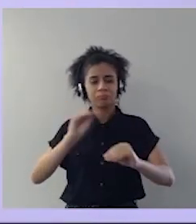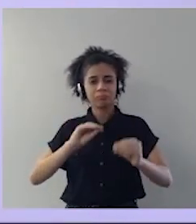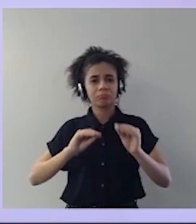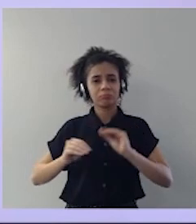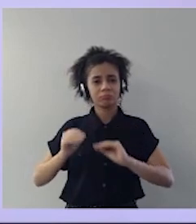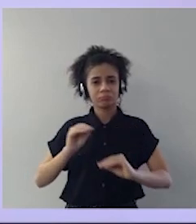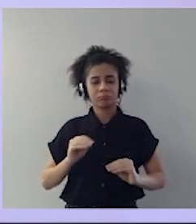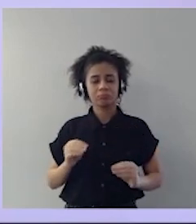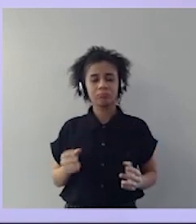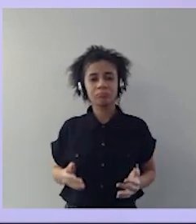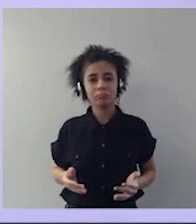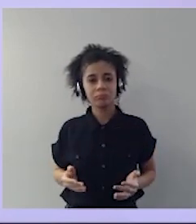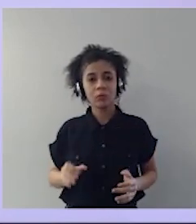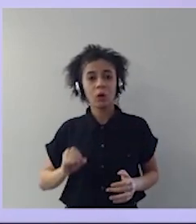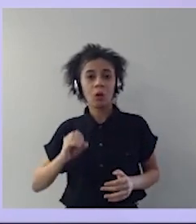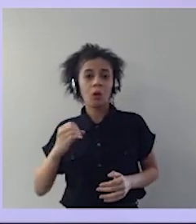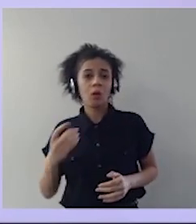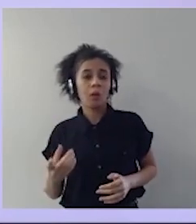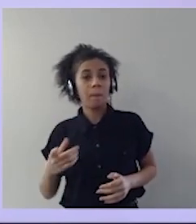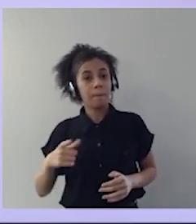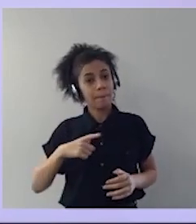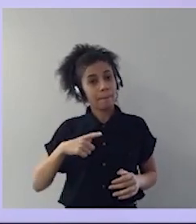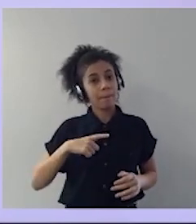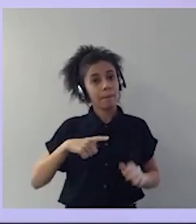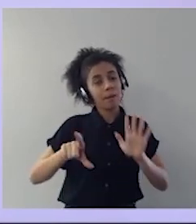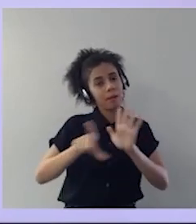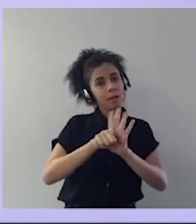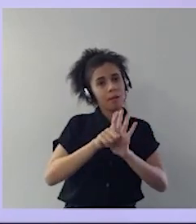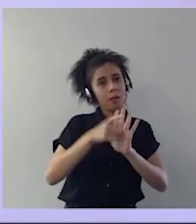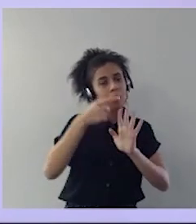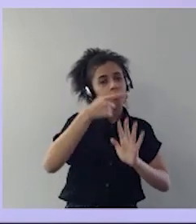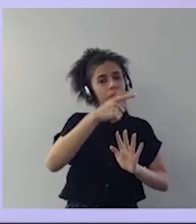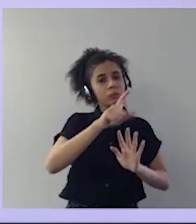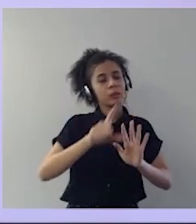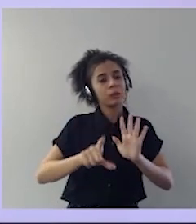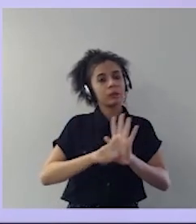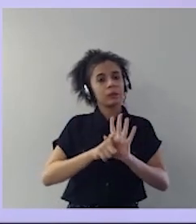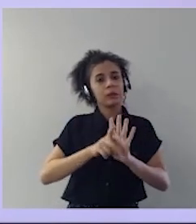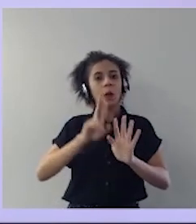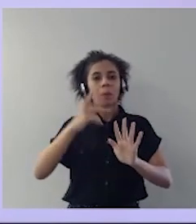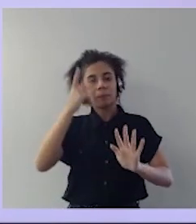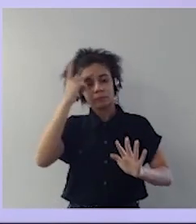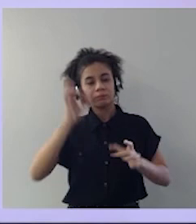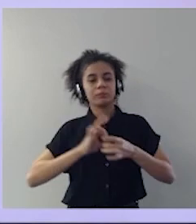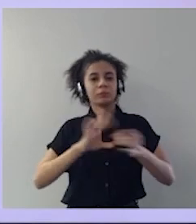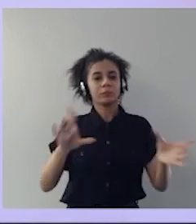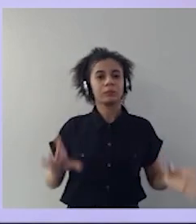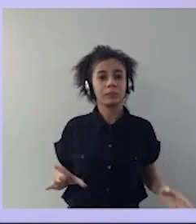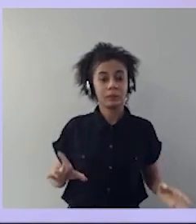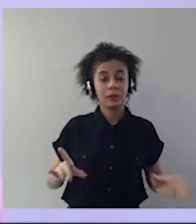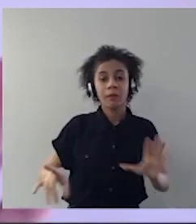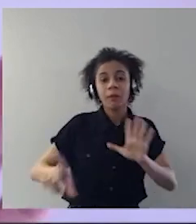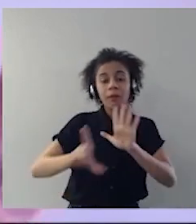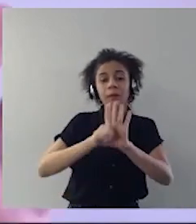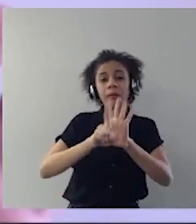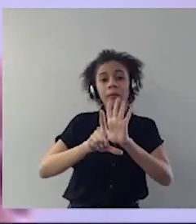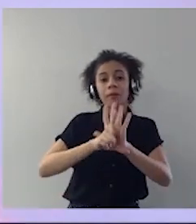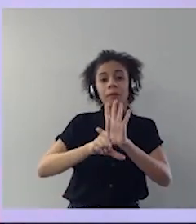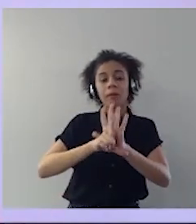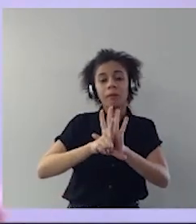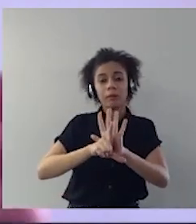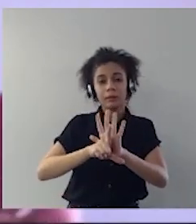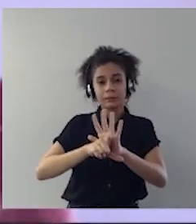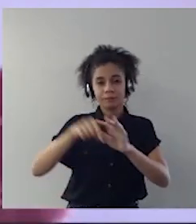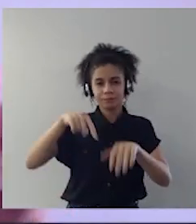vigorar eternamente, ou até que, nos termos da lei de introdução, uma nova lei as revogasse. As leis, no período